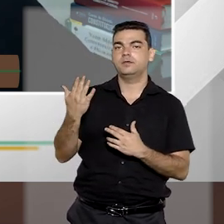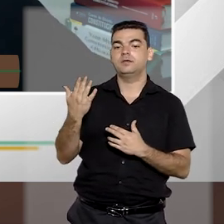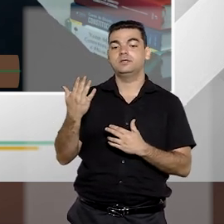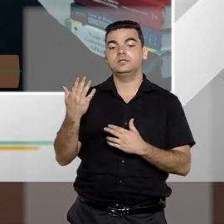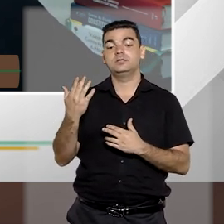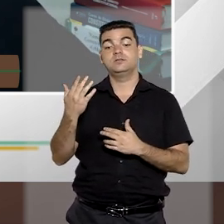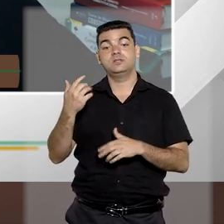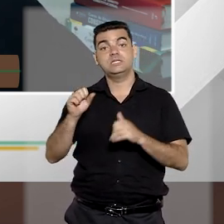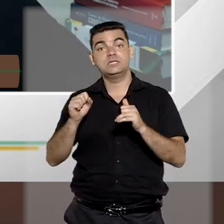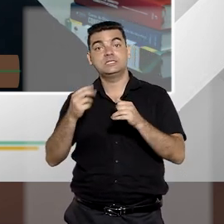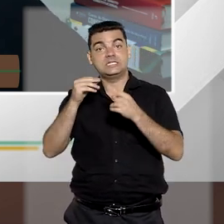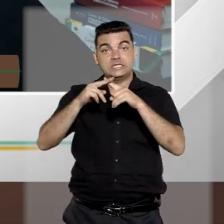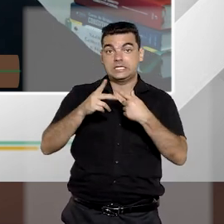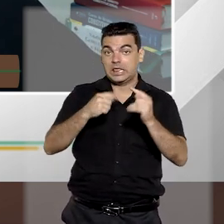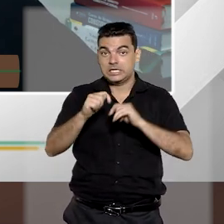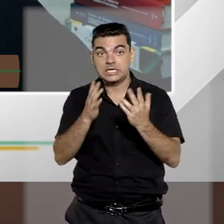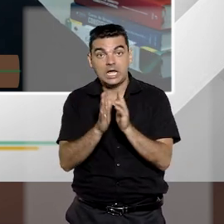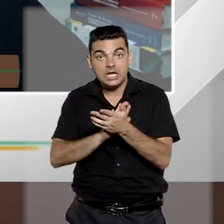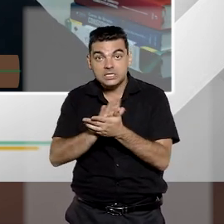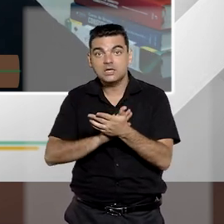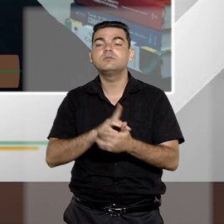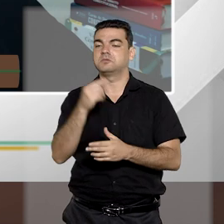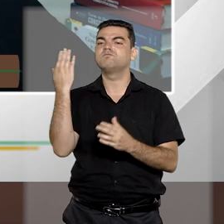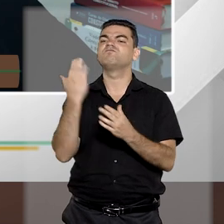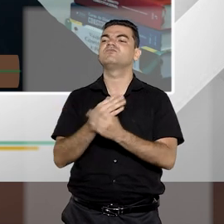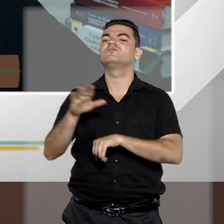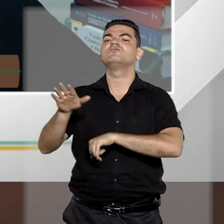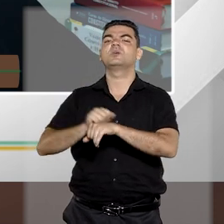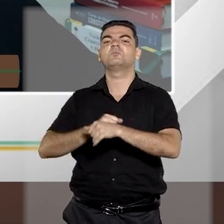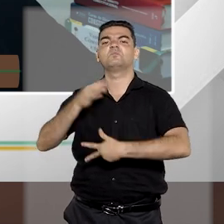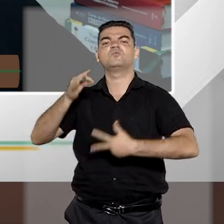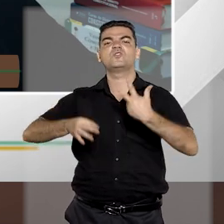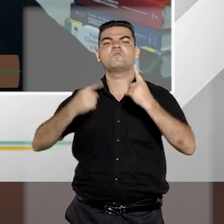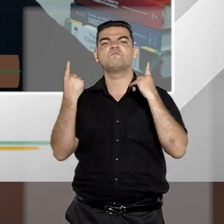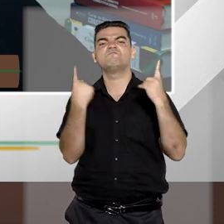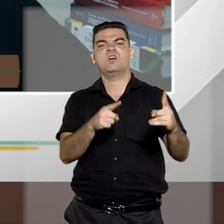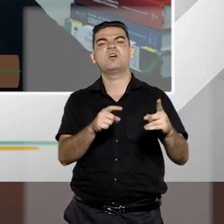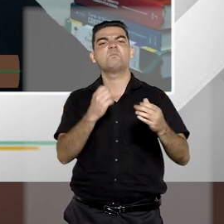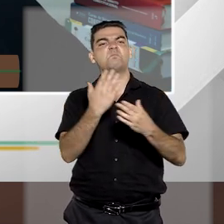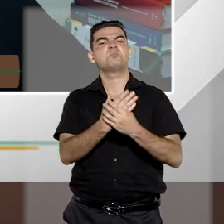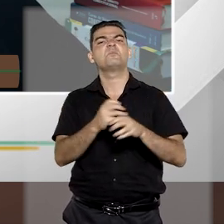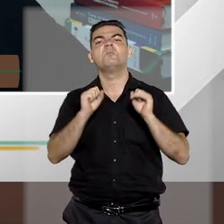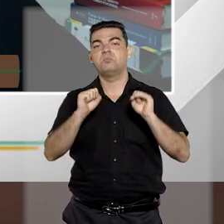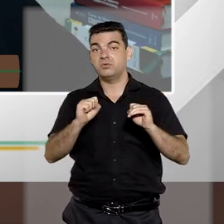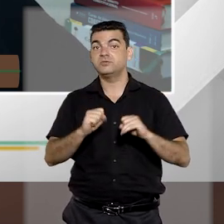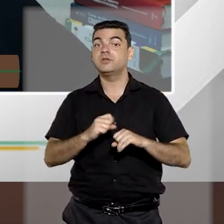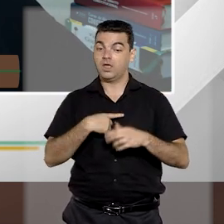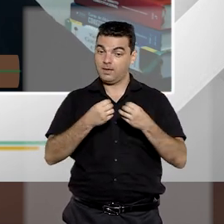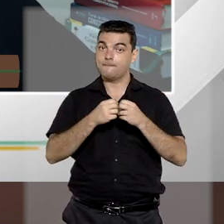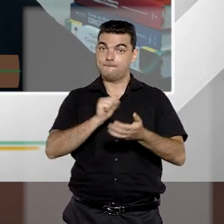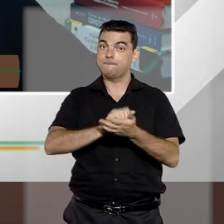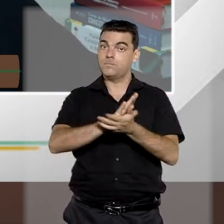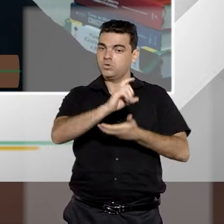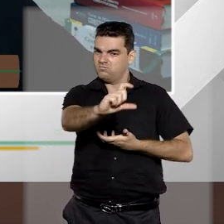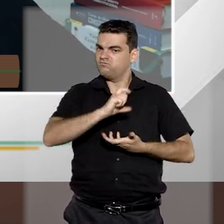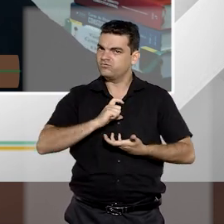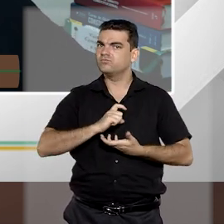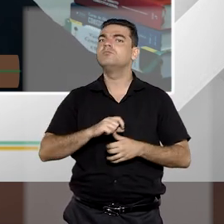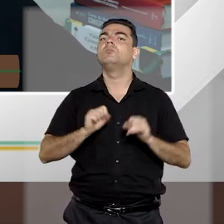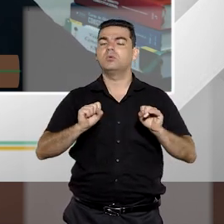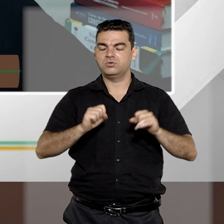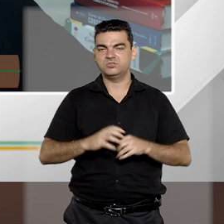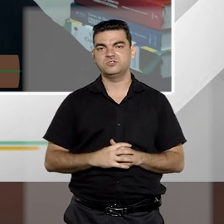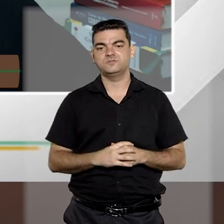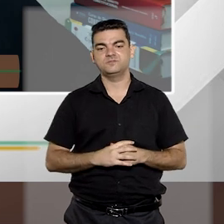a correção da falha administrativa, você pode sim acionar o Poder Judiciário para poder reparar ali, né, a violação que